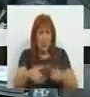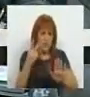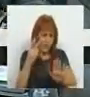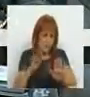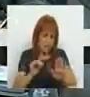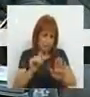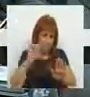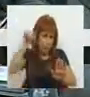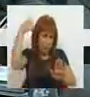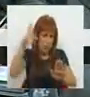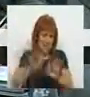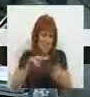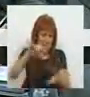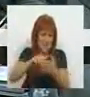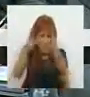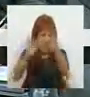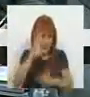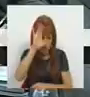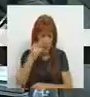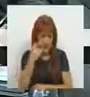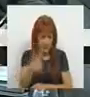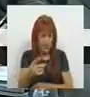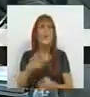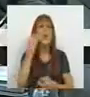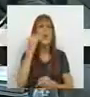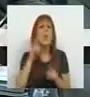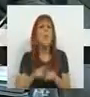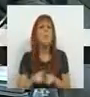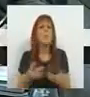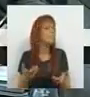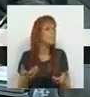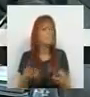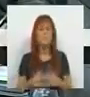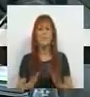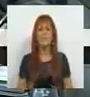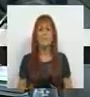veremos, obviamente, depois em termos de sede de Orçamento de Estado, como assim será.